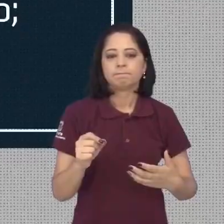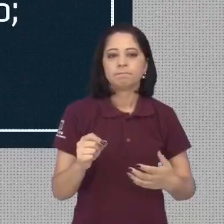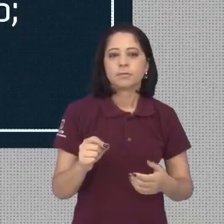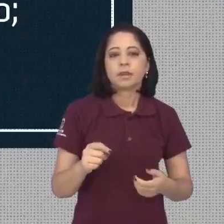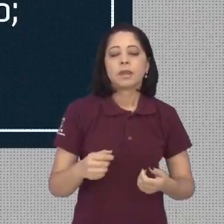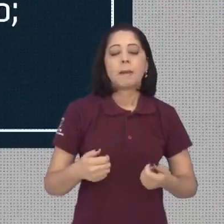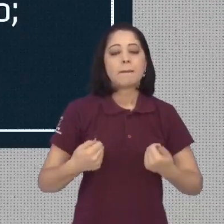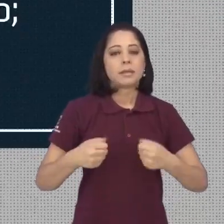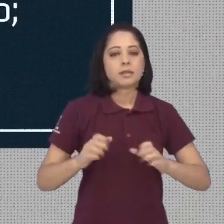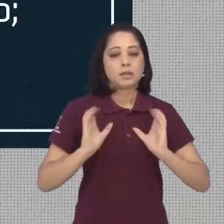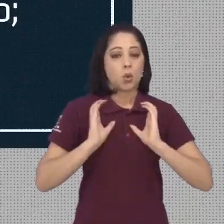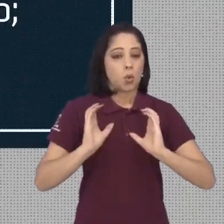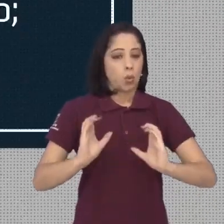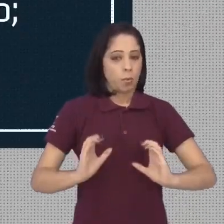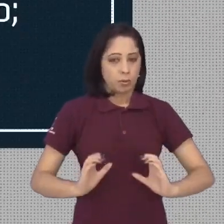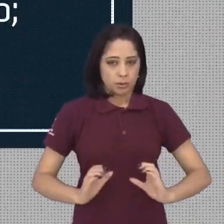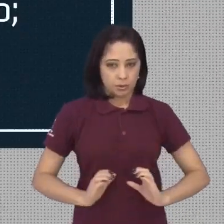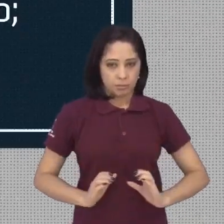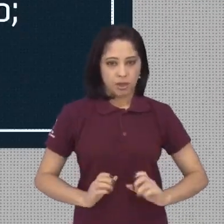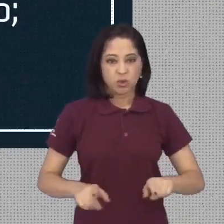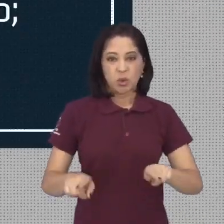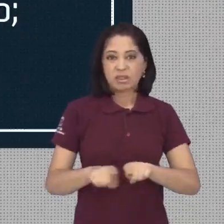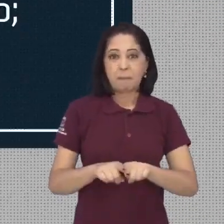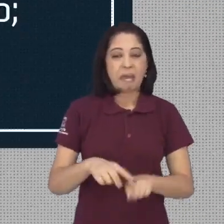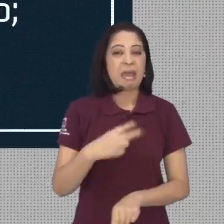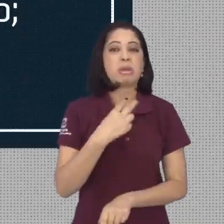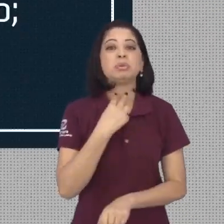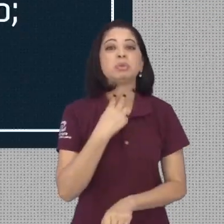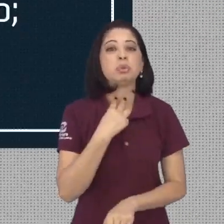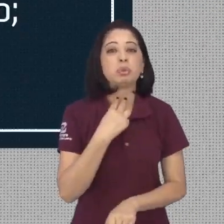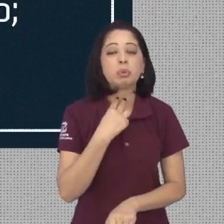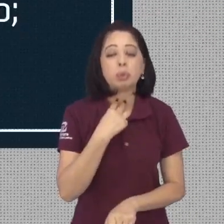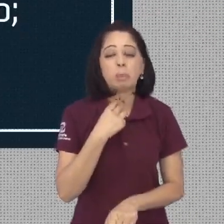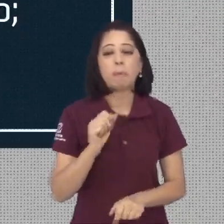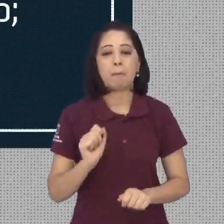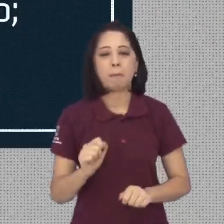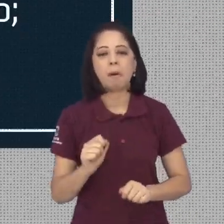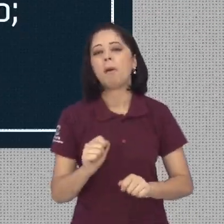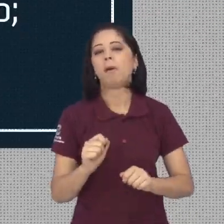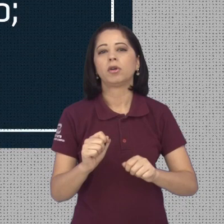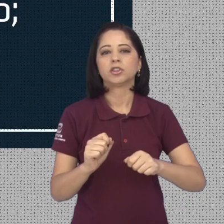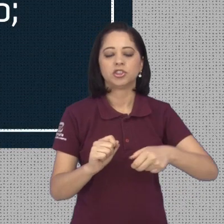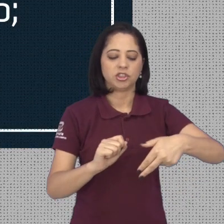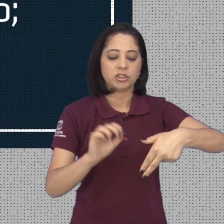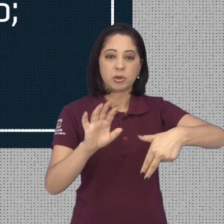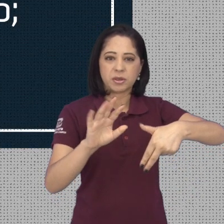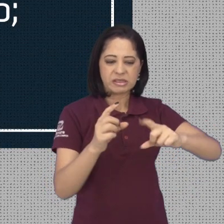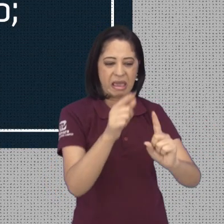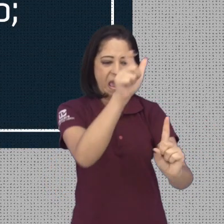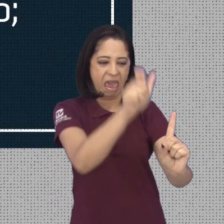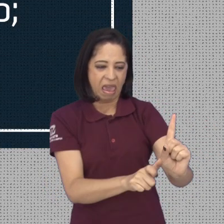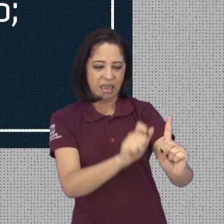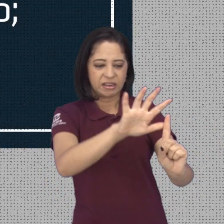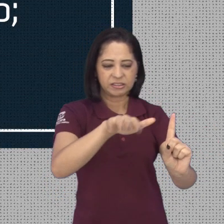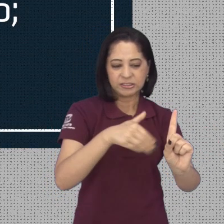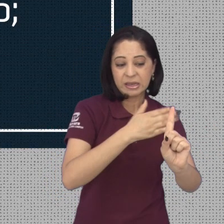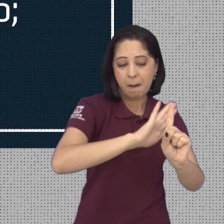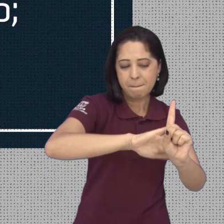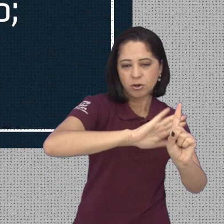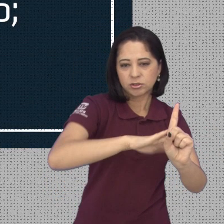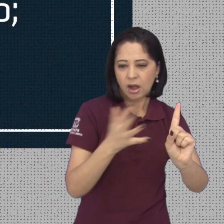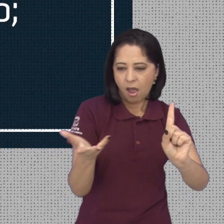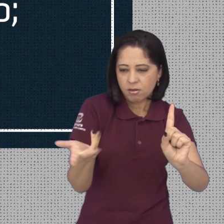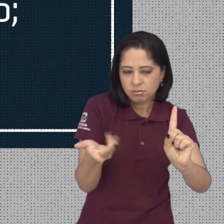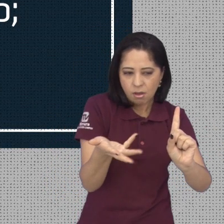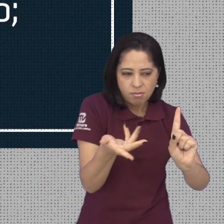e o decoro parlamentar o uso indevido e abusivo das prerrogativas inerentes ao exercício do mandato,